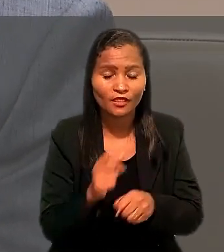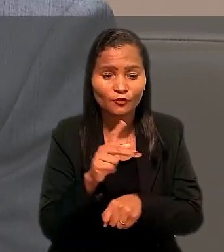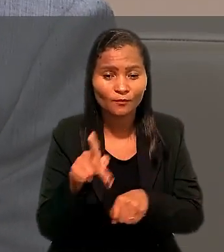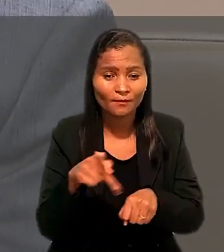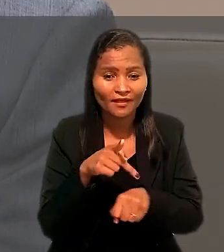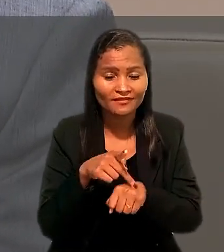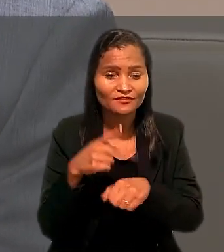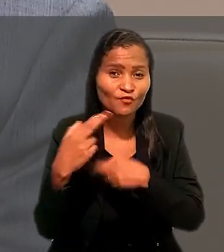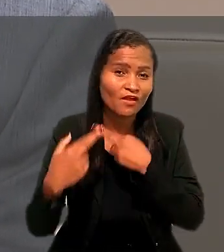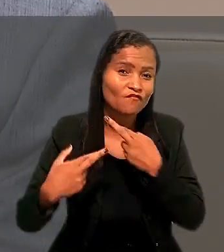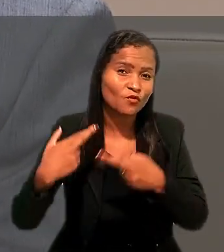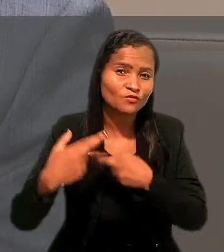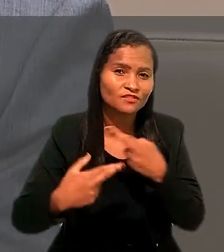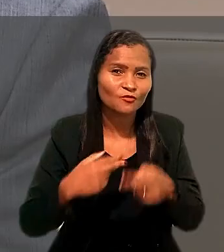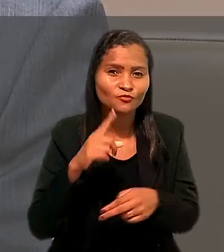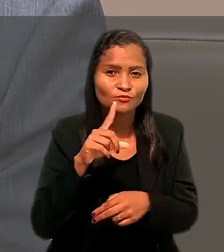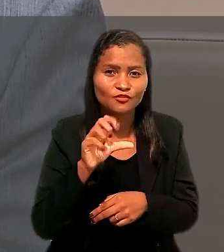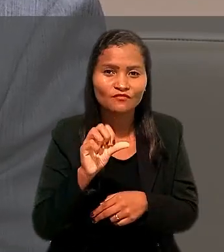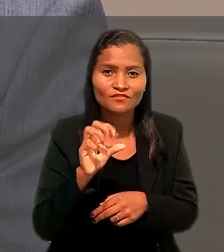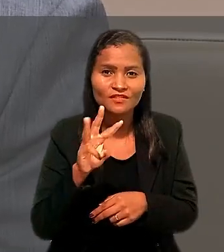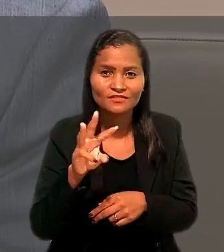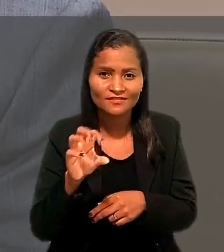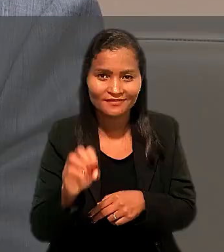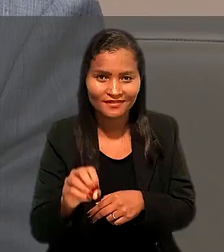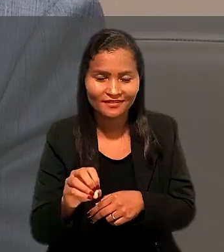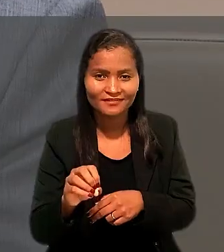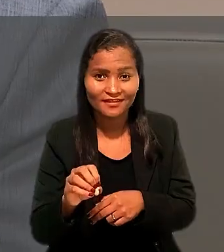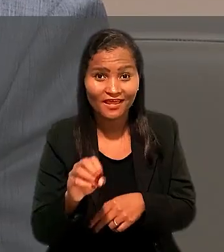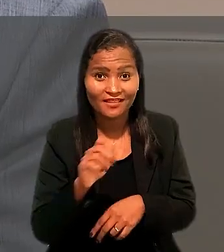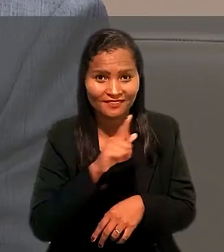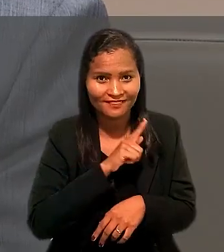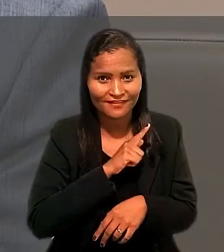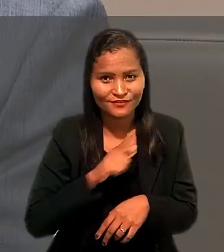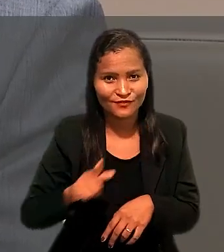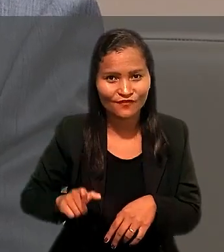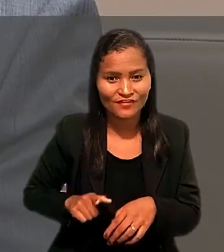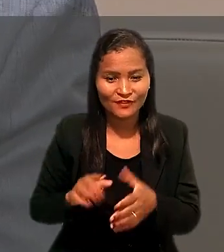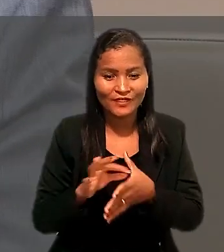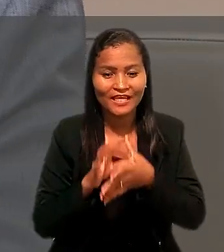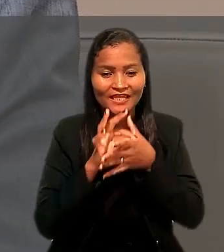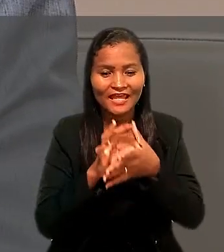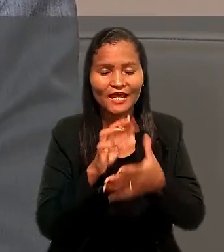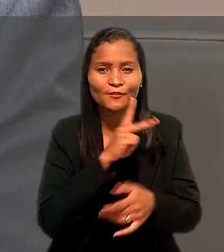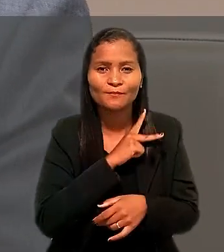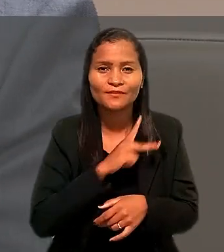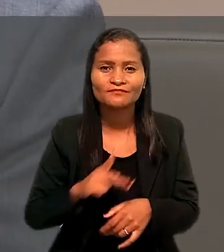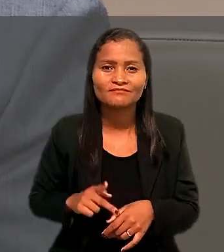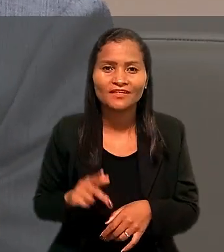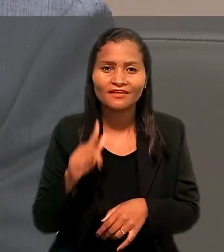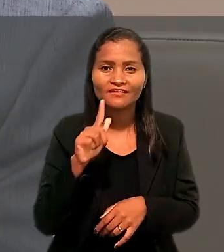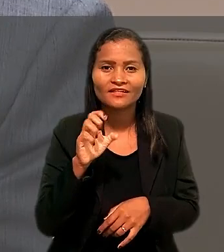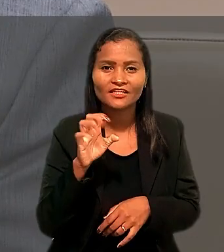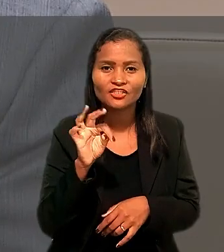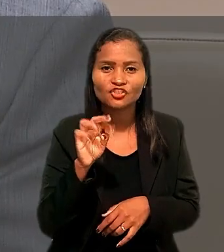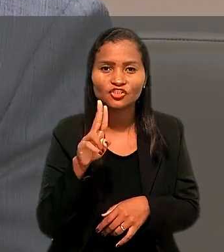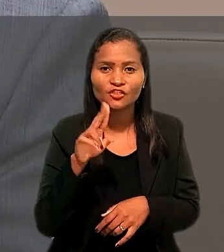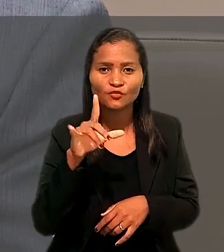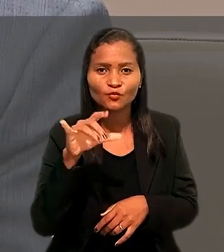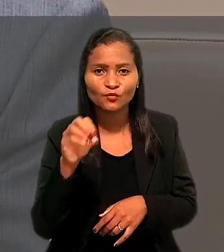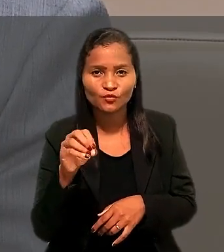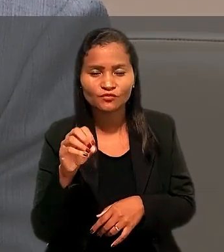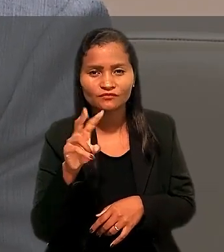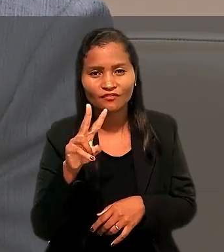país com a Revolução de 1930. E nesse governo, liderado pelo presidente Getúlio